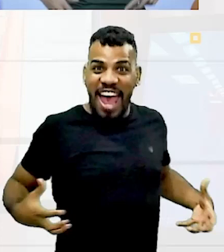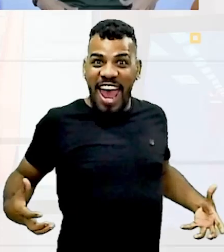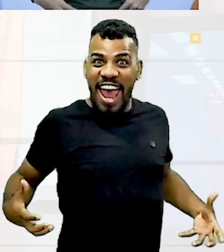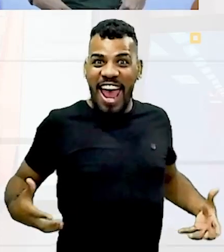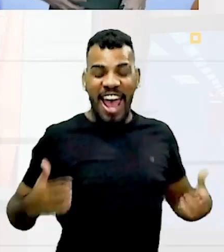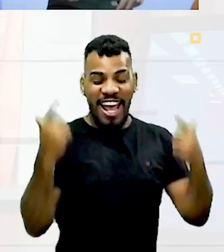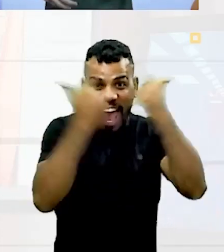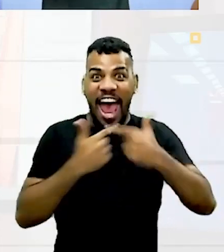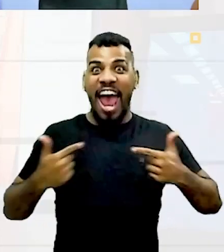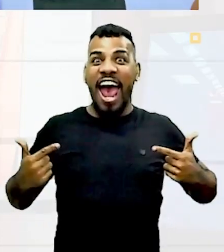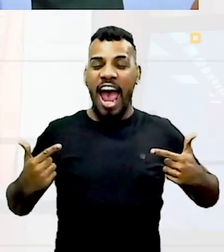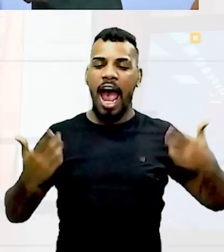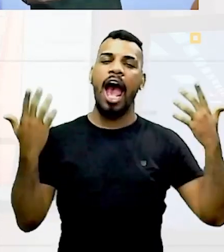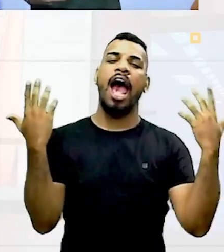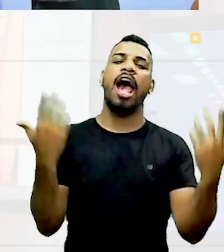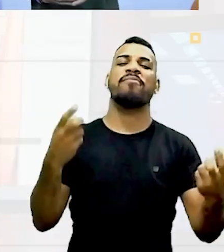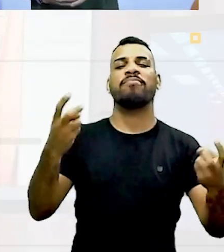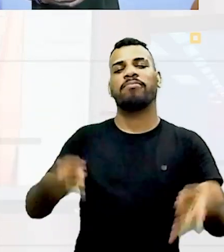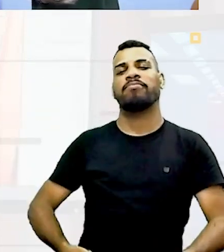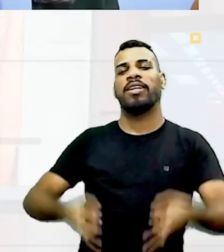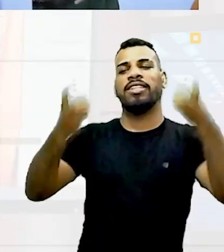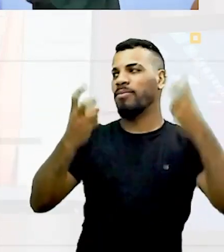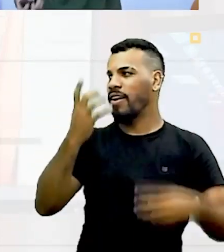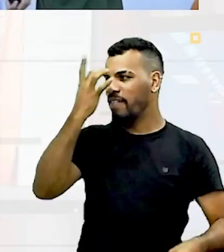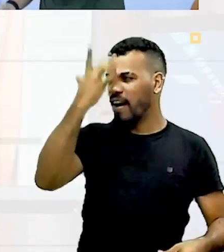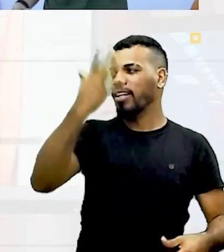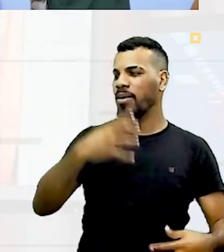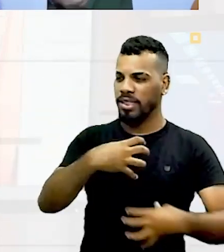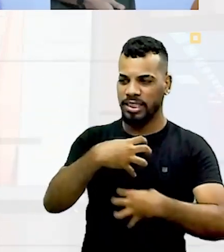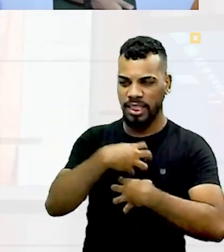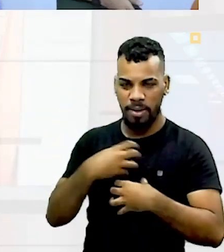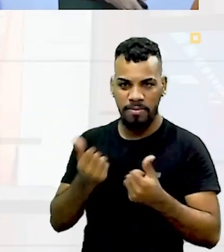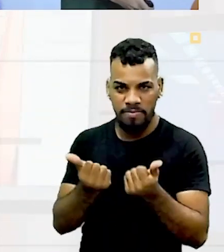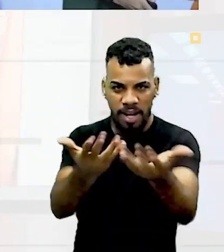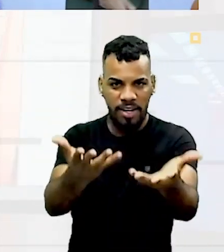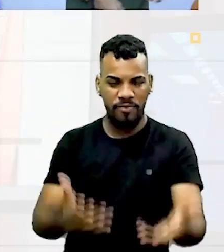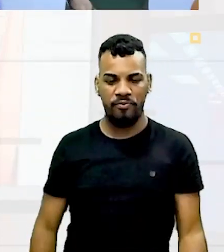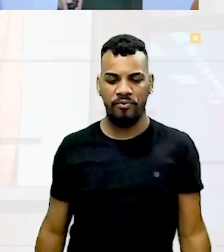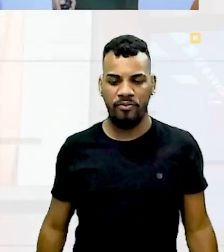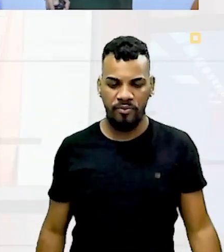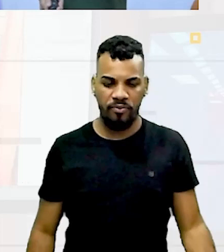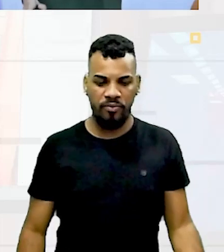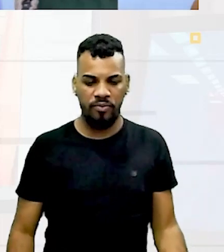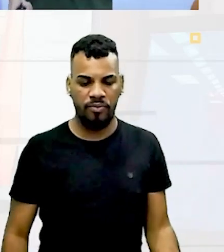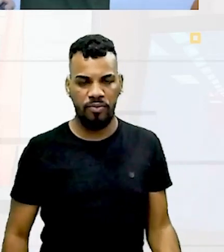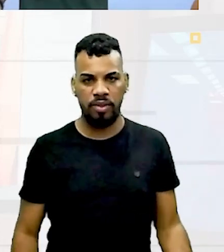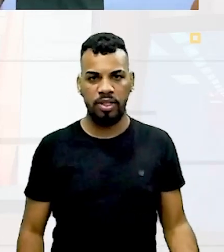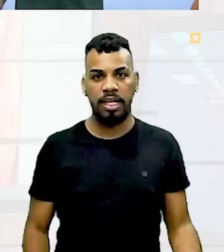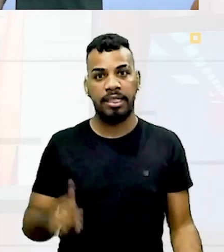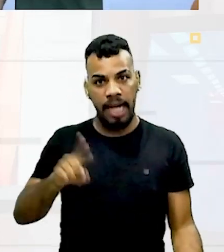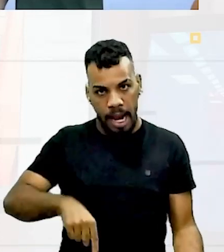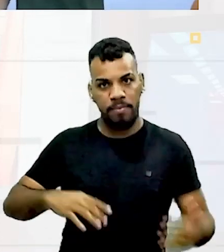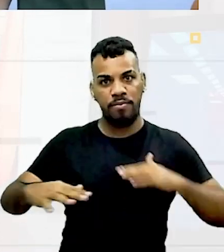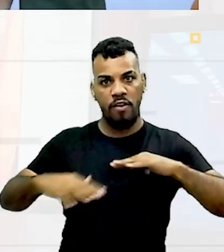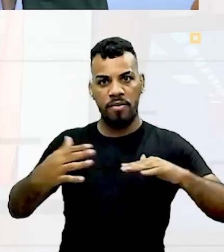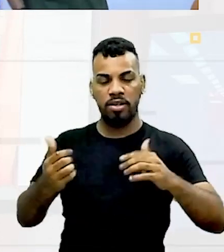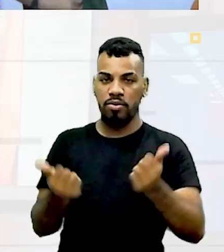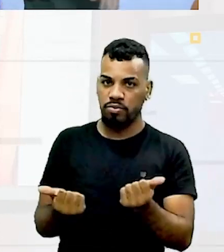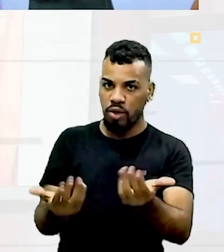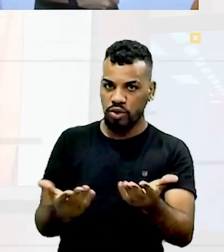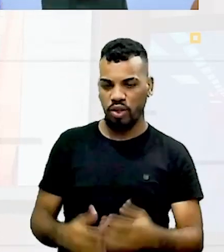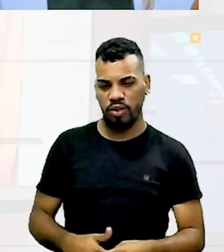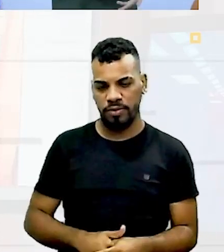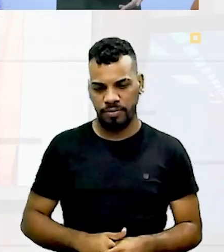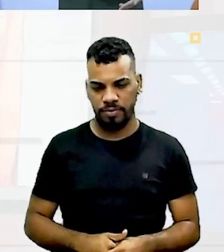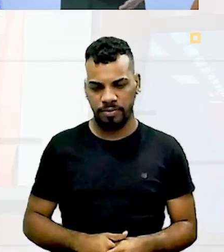feliz, isso já passa uma ideia melhor do sentimento que você quer passar, da ideia do movimento que você quer passar. Então